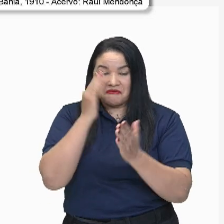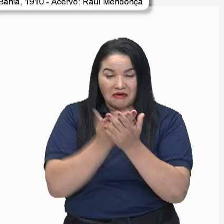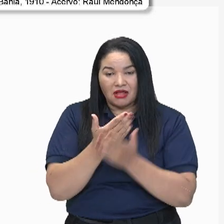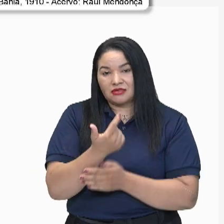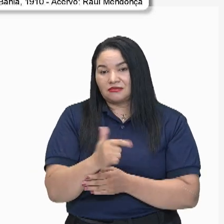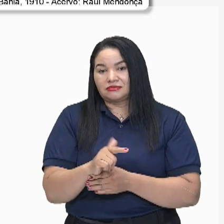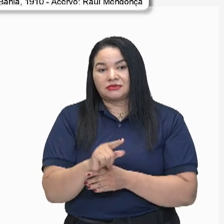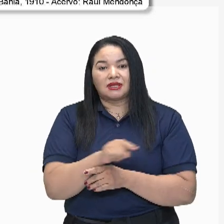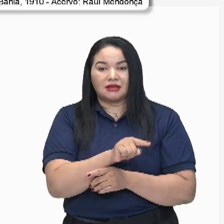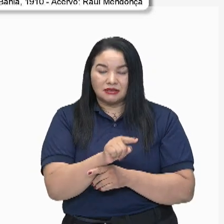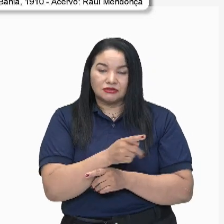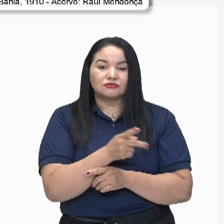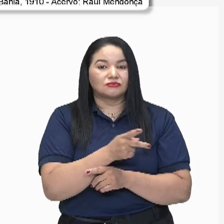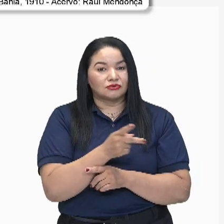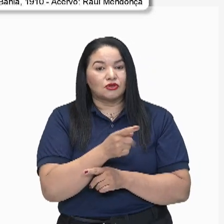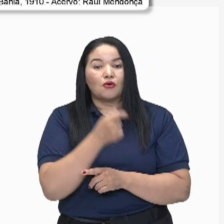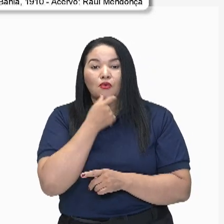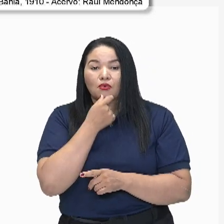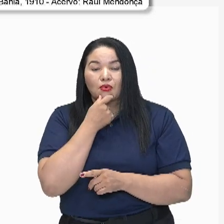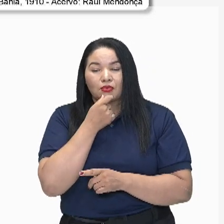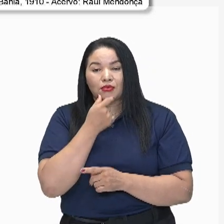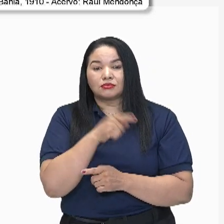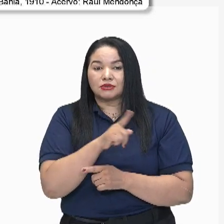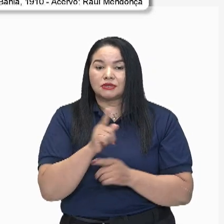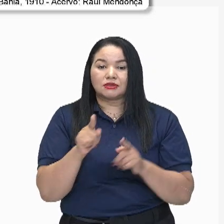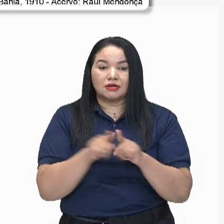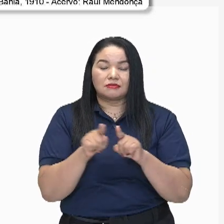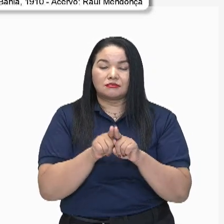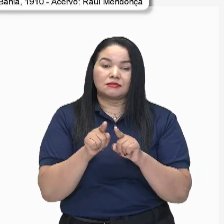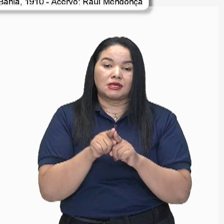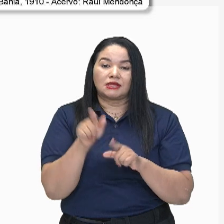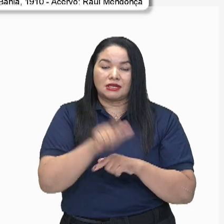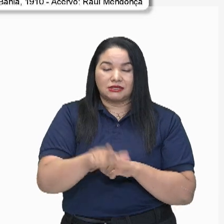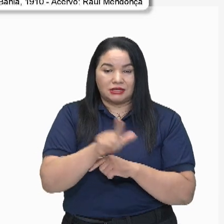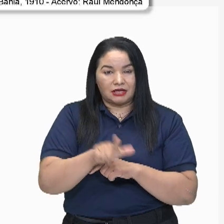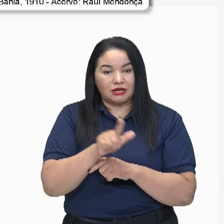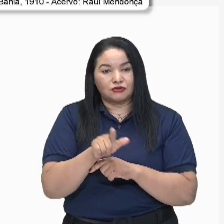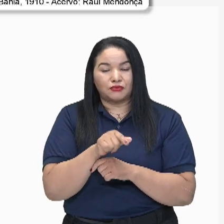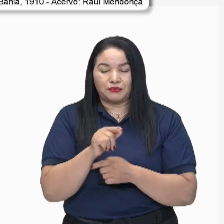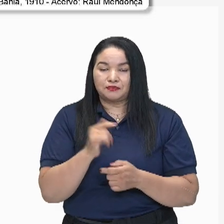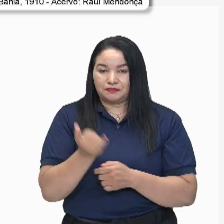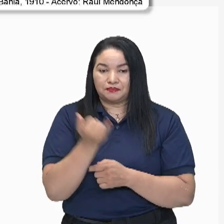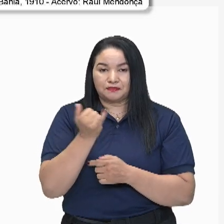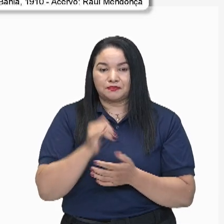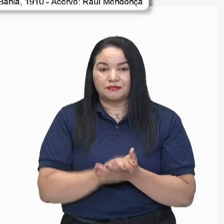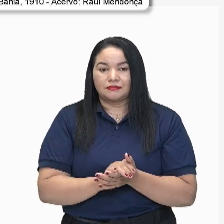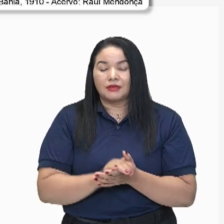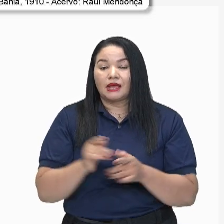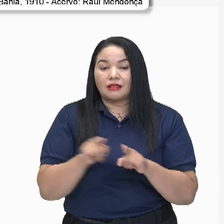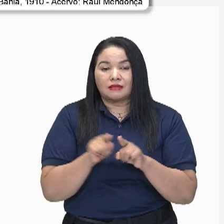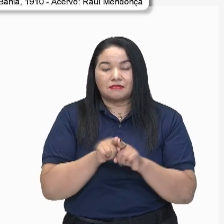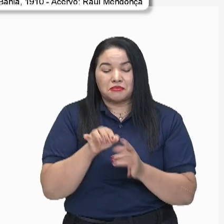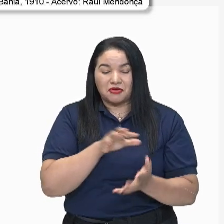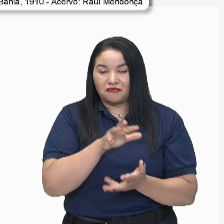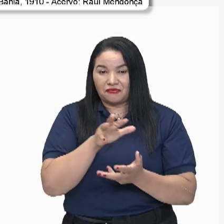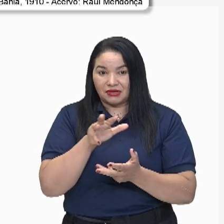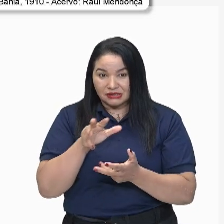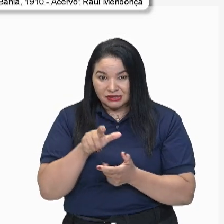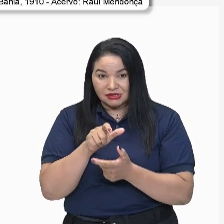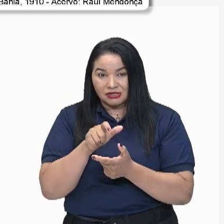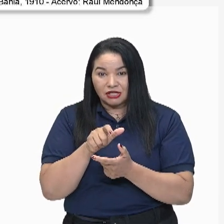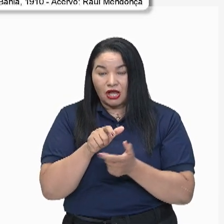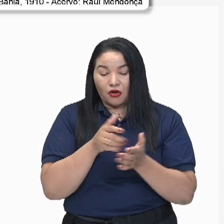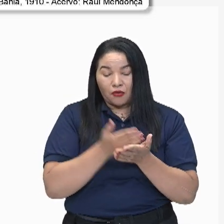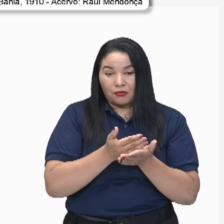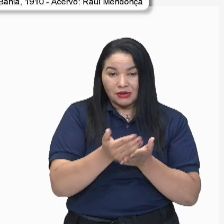bastante importante em Grande Sertão Veredas e na literatura de Guimarães Rosa. Então percebam comigo esse universalismo partindo do